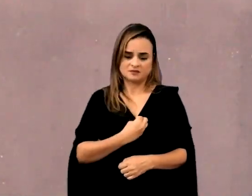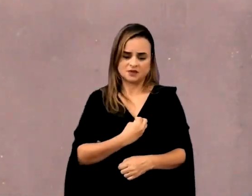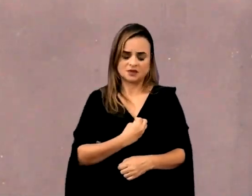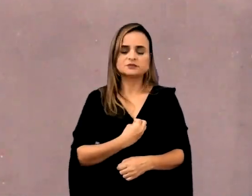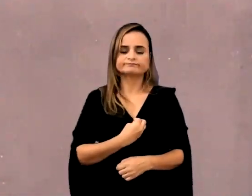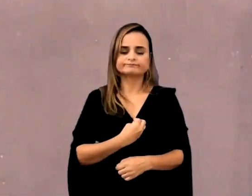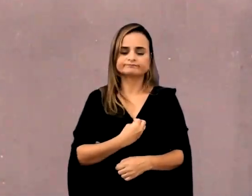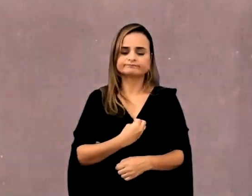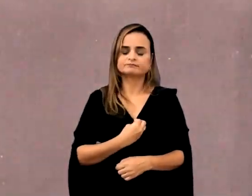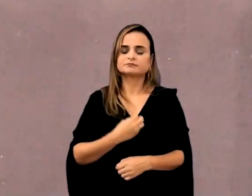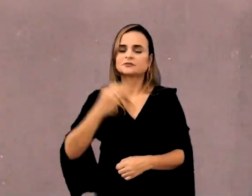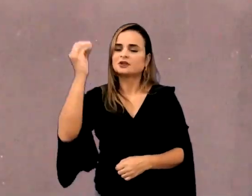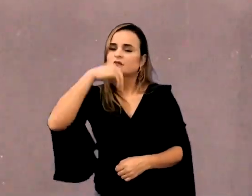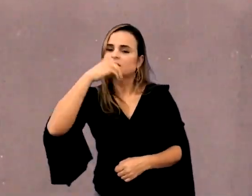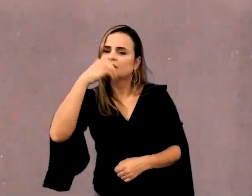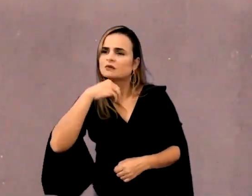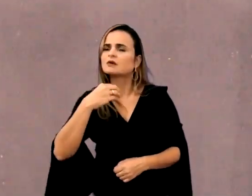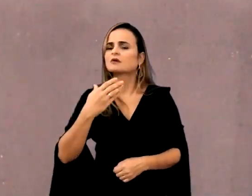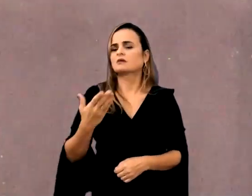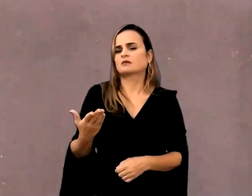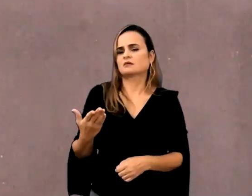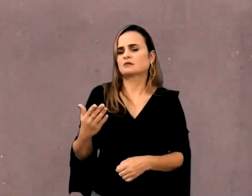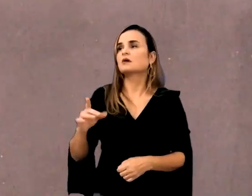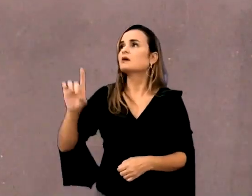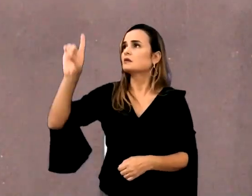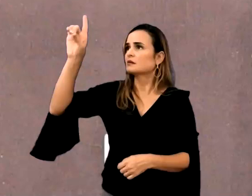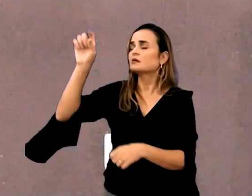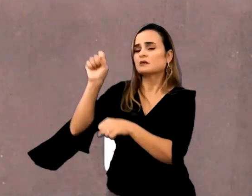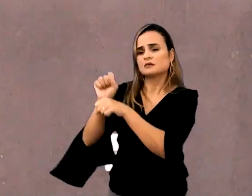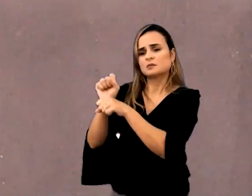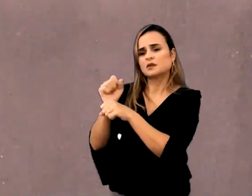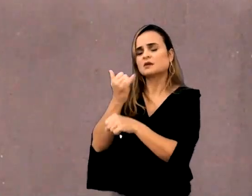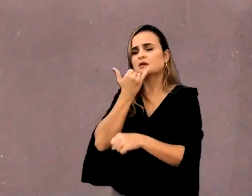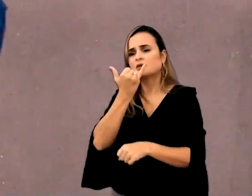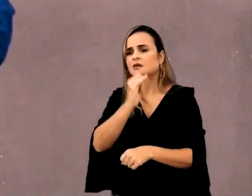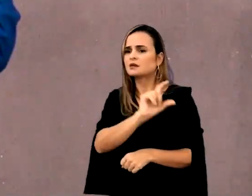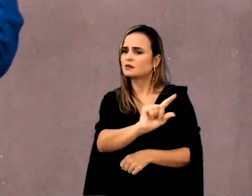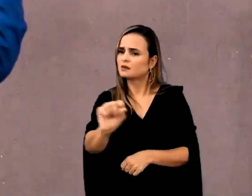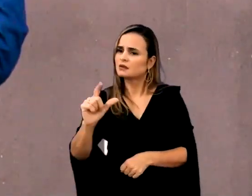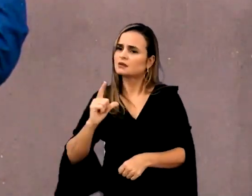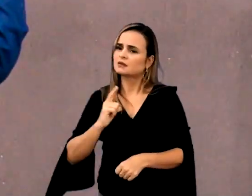E esse Deus, Ele está pronto a perdoar. E o terceiro ponto,